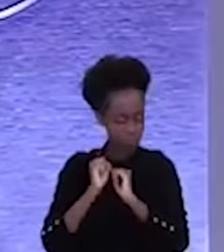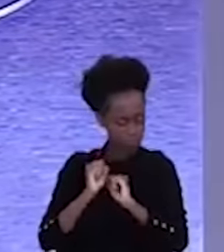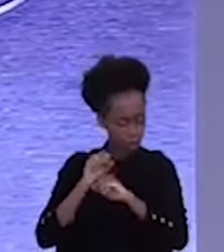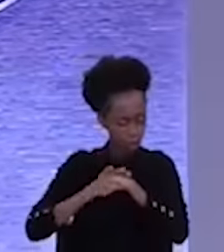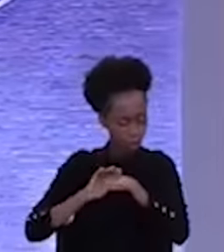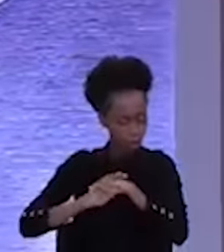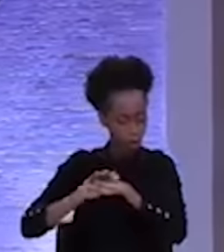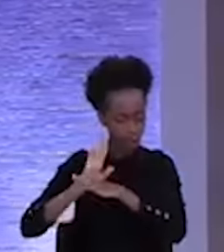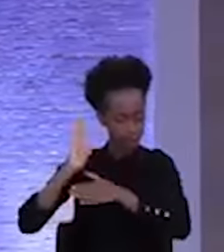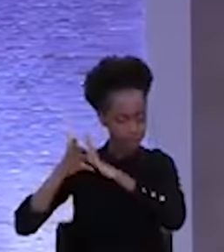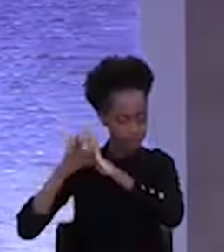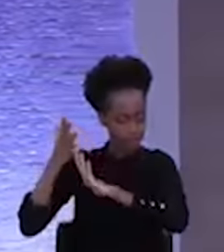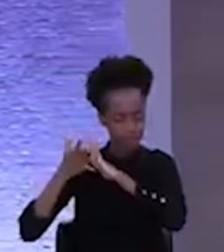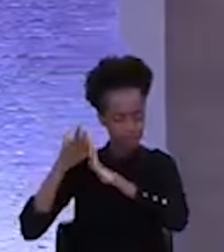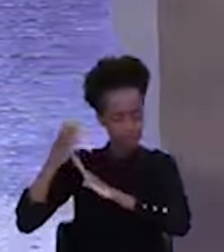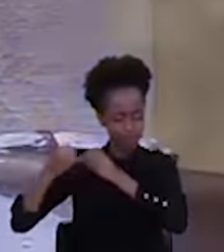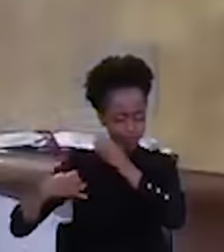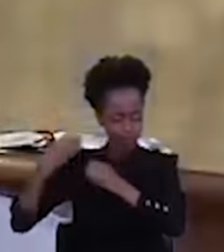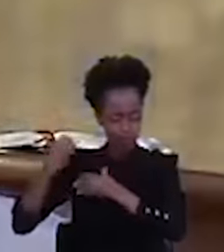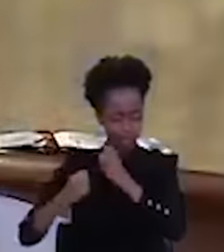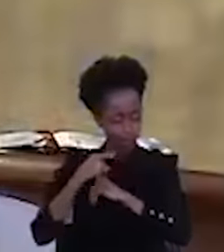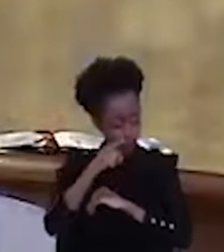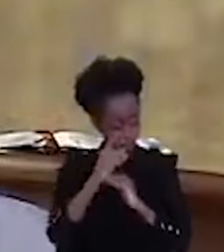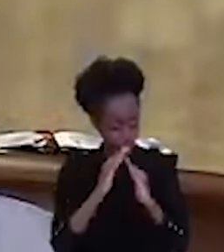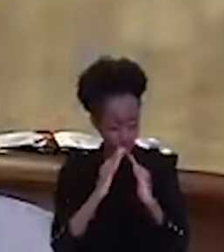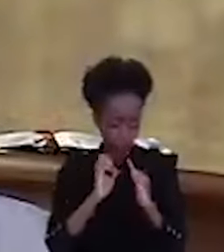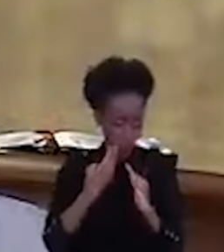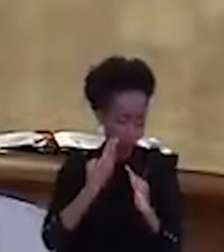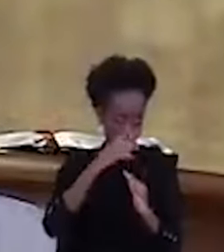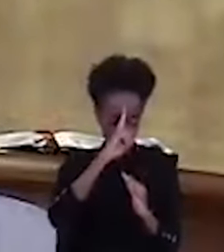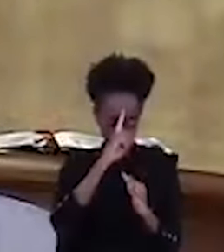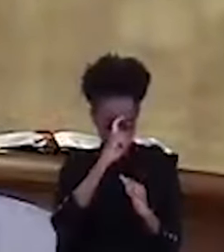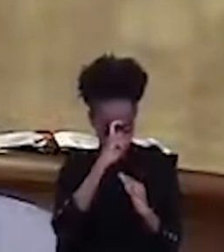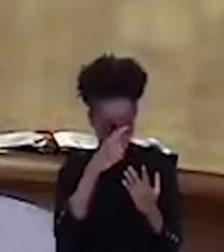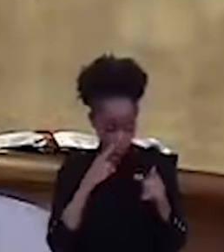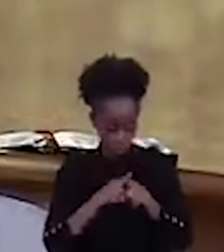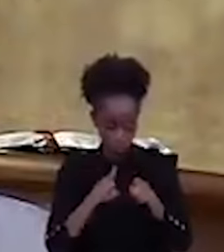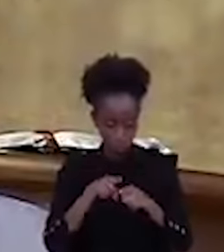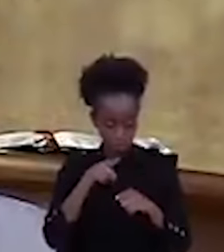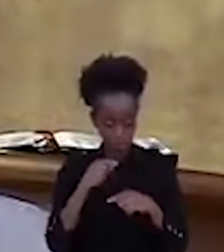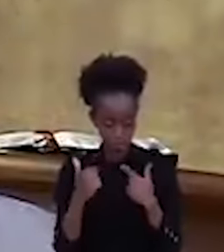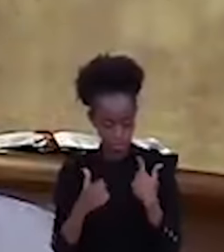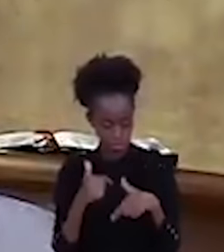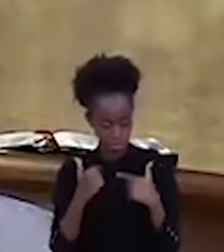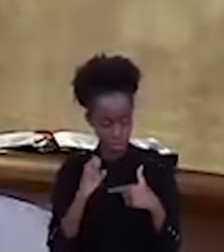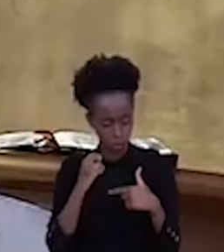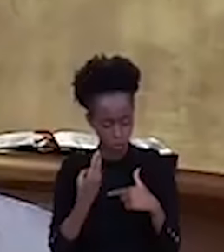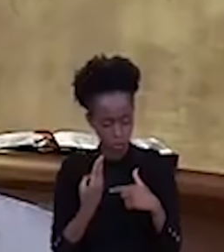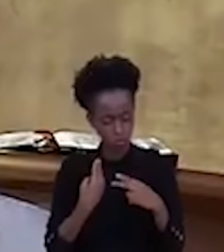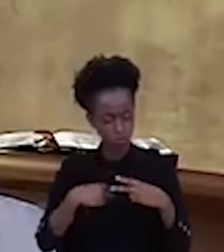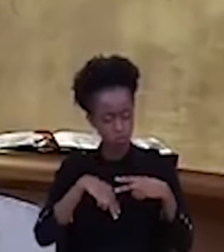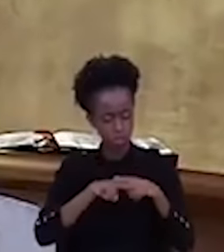Fale, meu amigo, minha amiga, você que está em casa, no hospital, você que está no trabalho, no